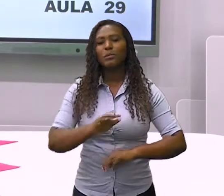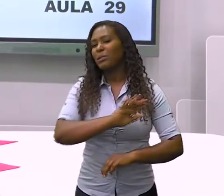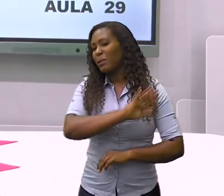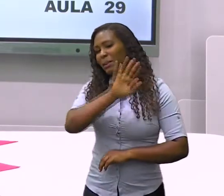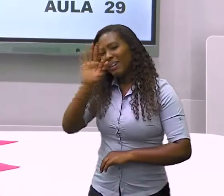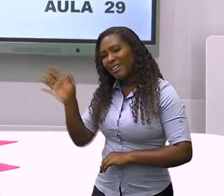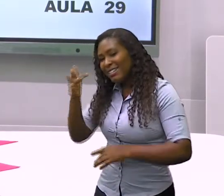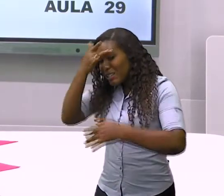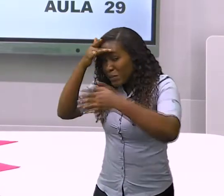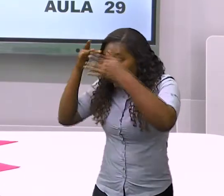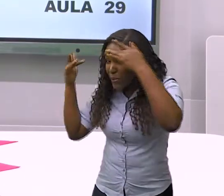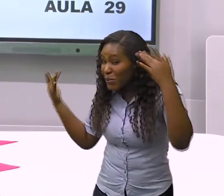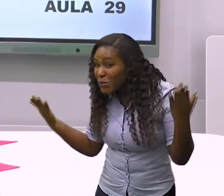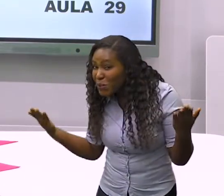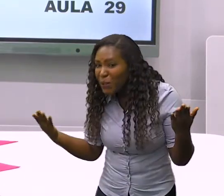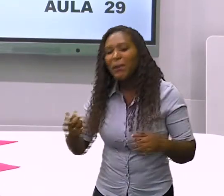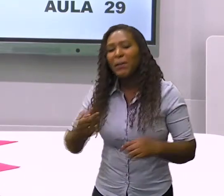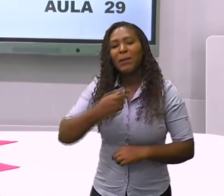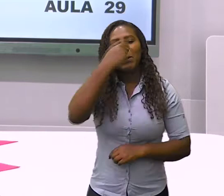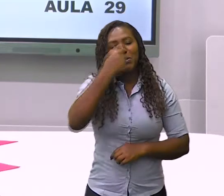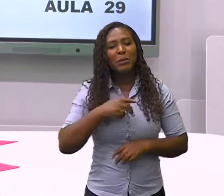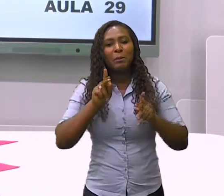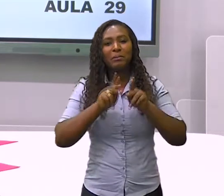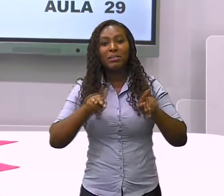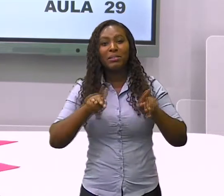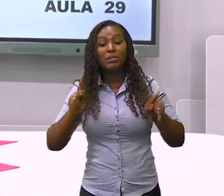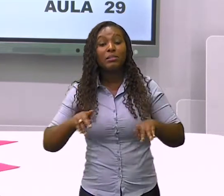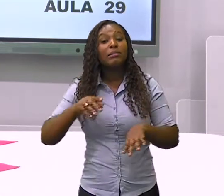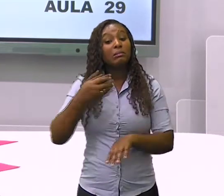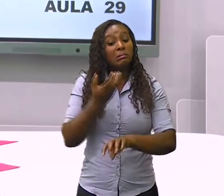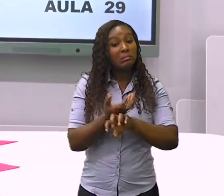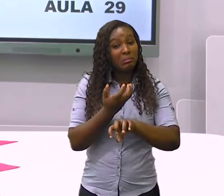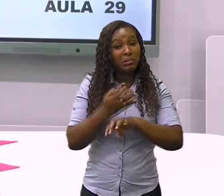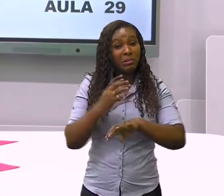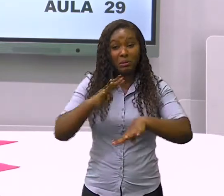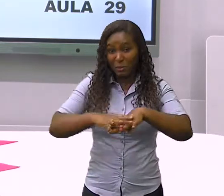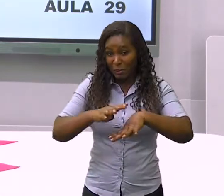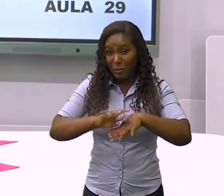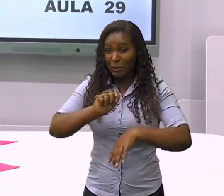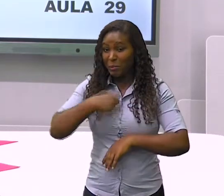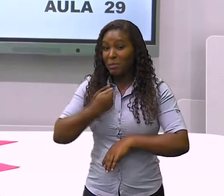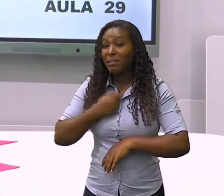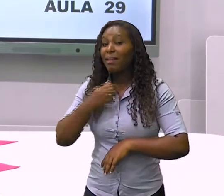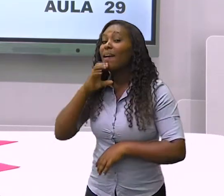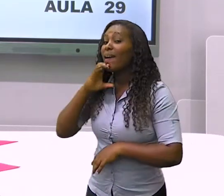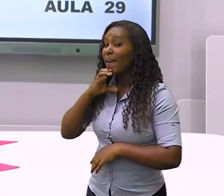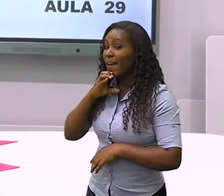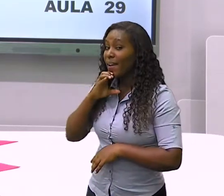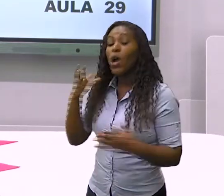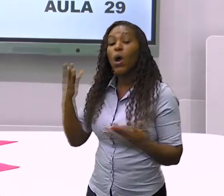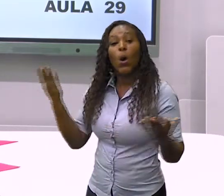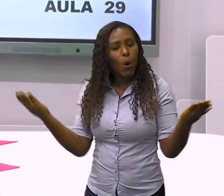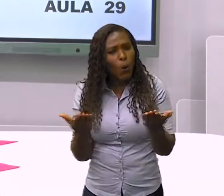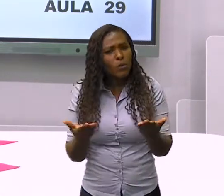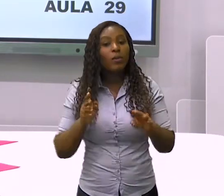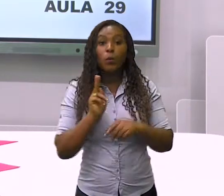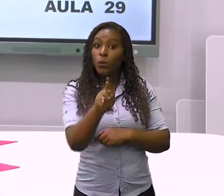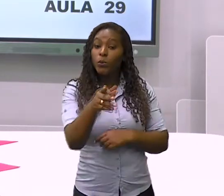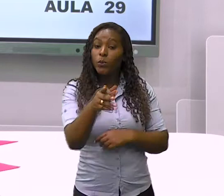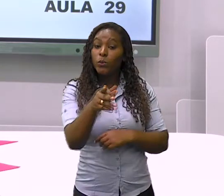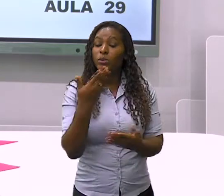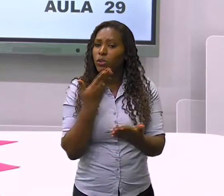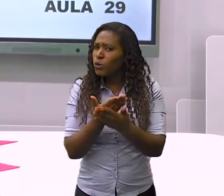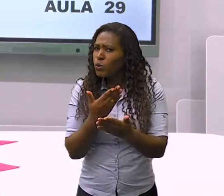Olá, pessoal! Eu sou Cleide Duarte, professora de matemática, e hoje nós vamos dar continuidade ao nosso estudo de